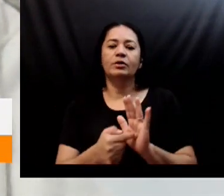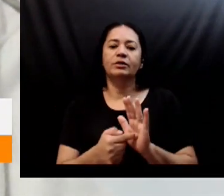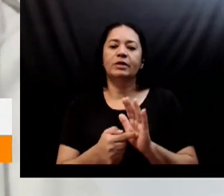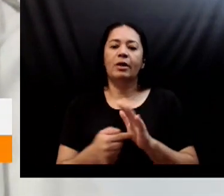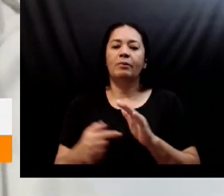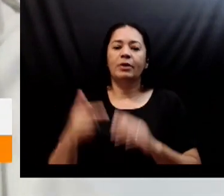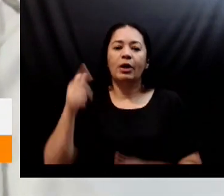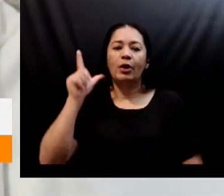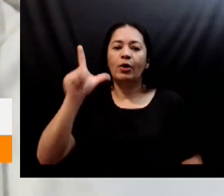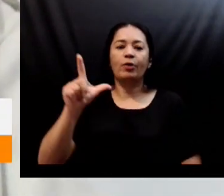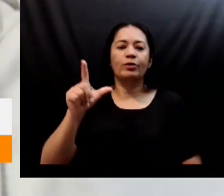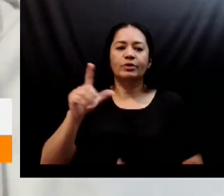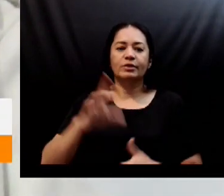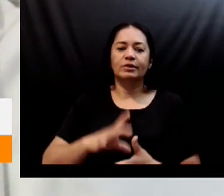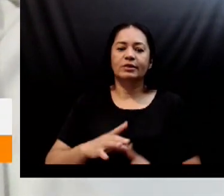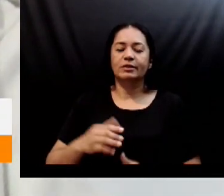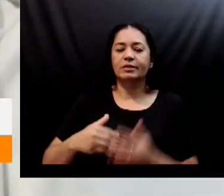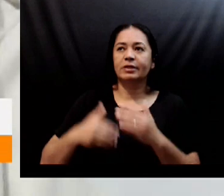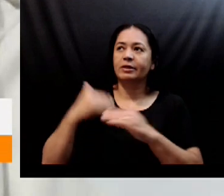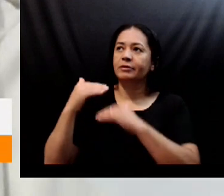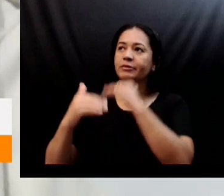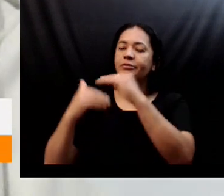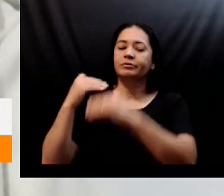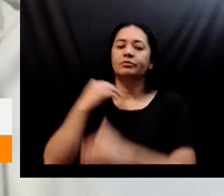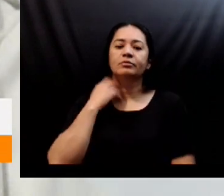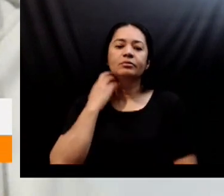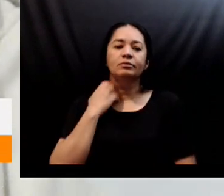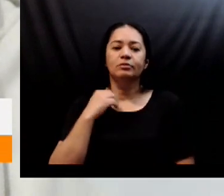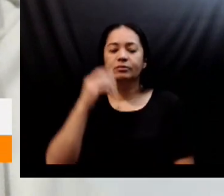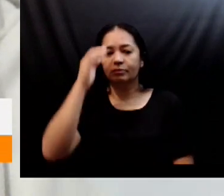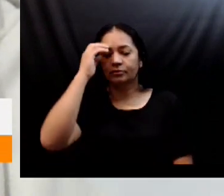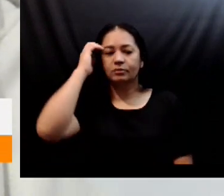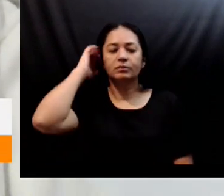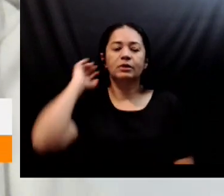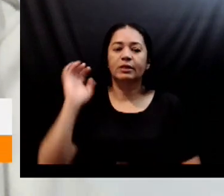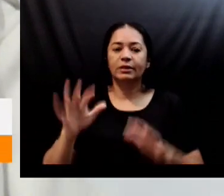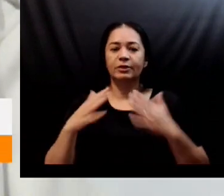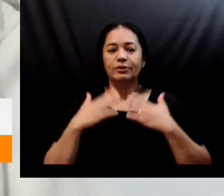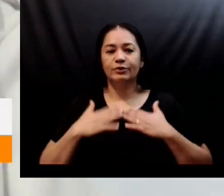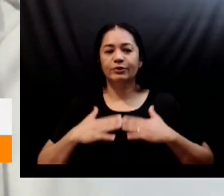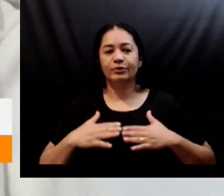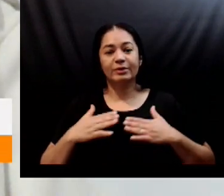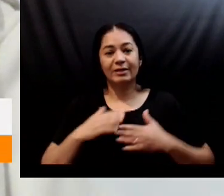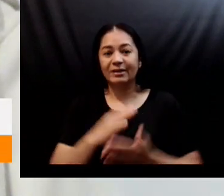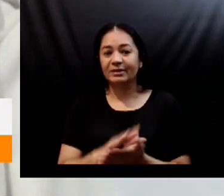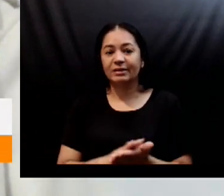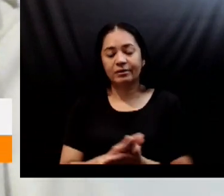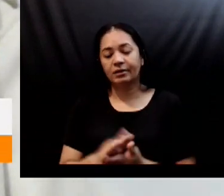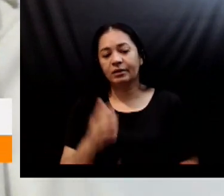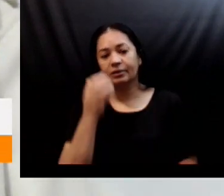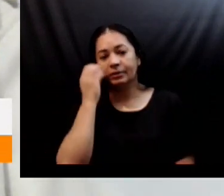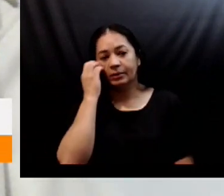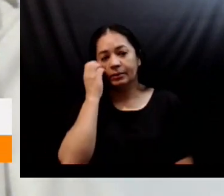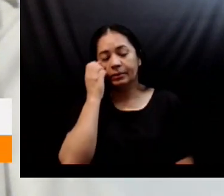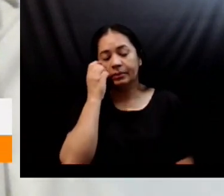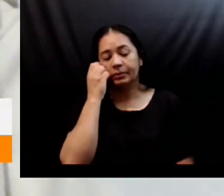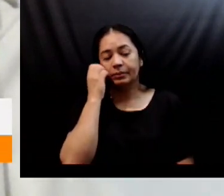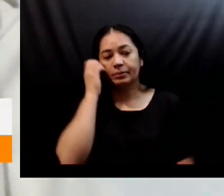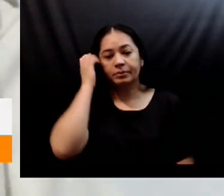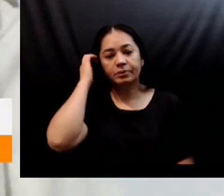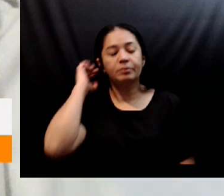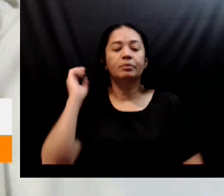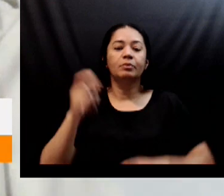sempre mais, sempre performar. E isso não descansa ninguém. E aí é Uhum. claro que a gente chega nos transtornos de